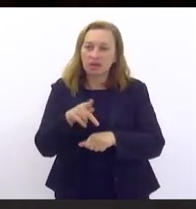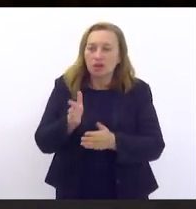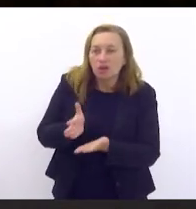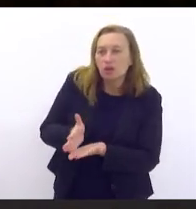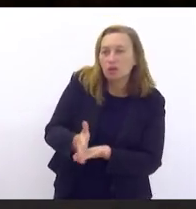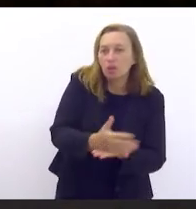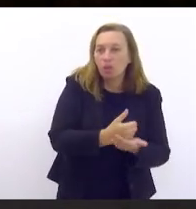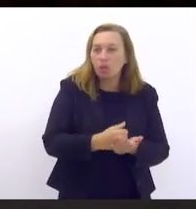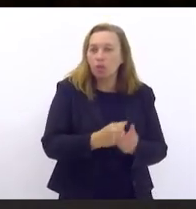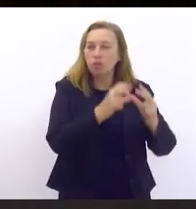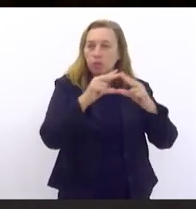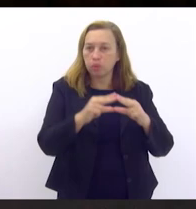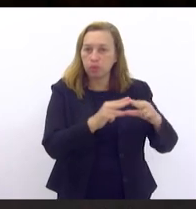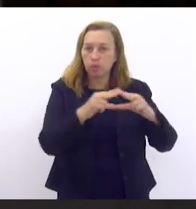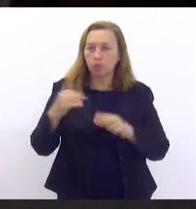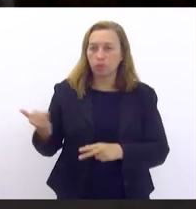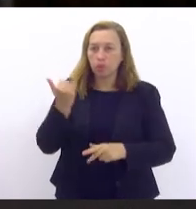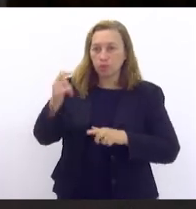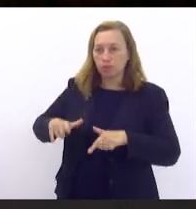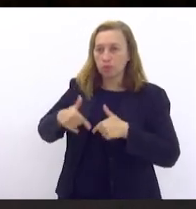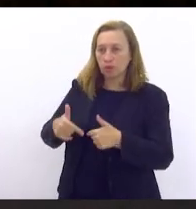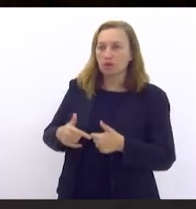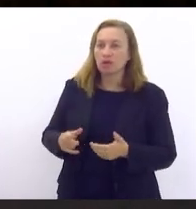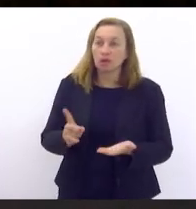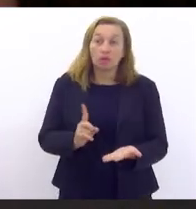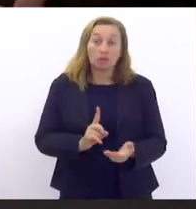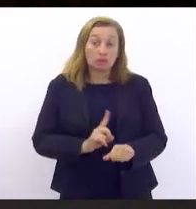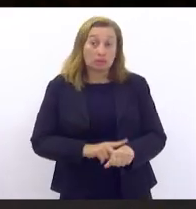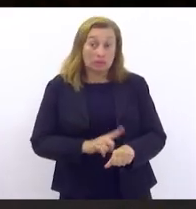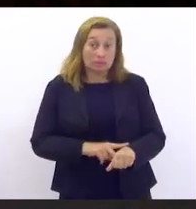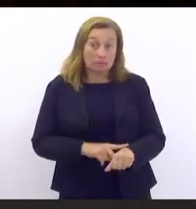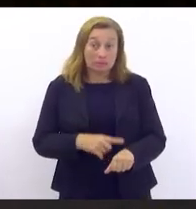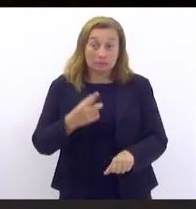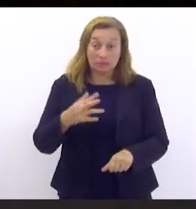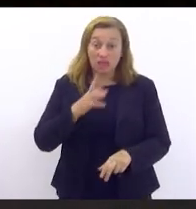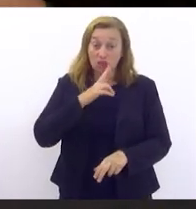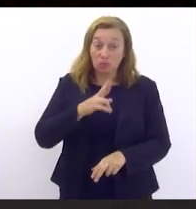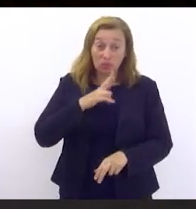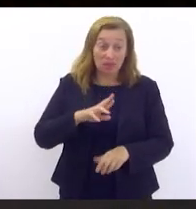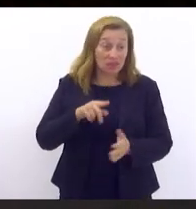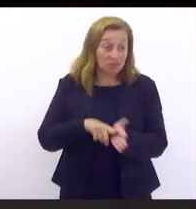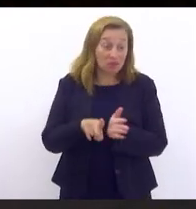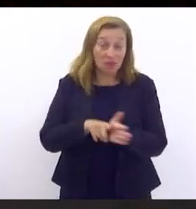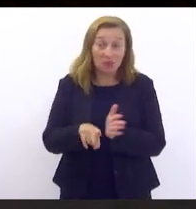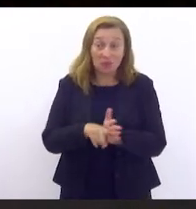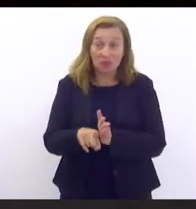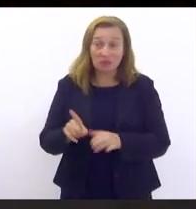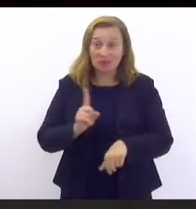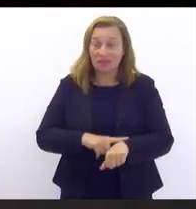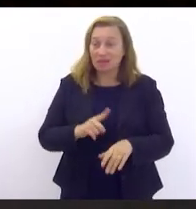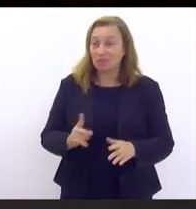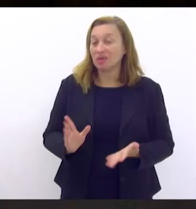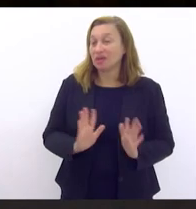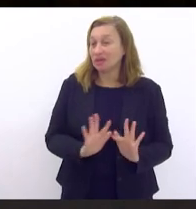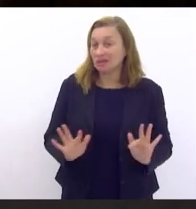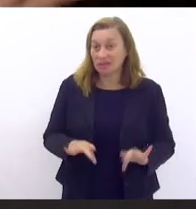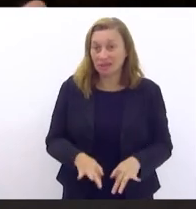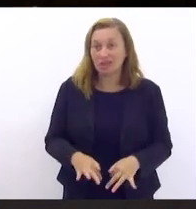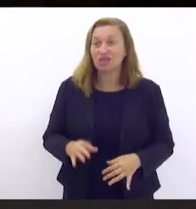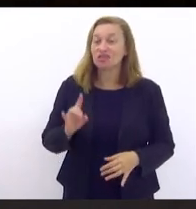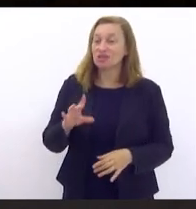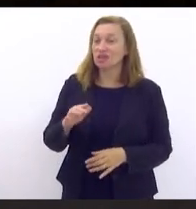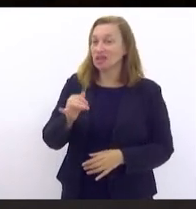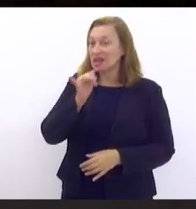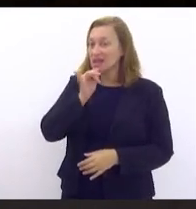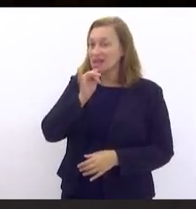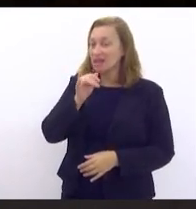uma ação importante ela vai me dar o cartãozinho que o meu tempo esgotou tô tentando responder as perguntas Acabou meu tempo eu só ia dar